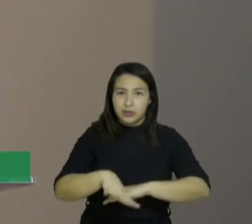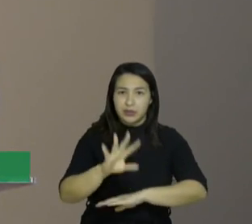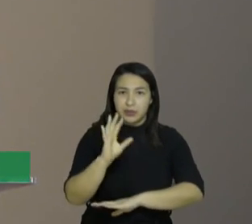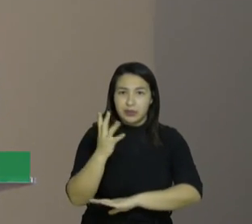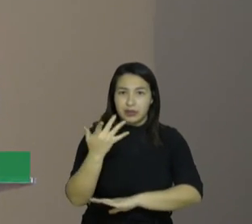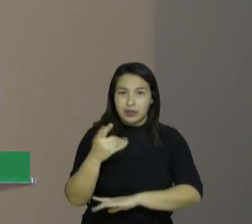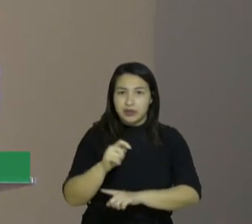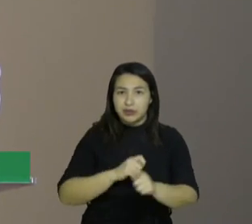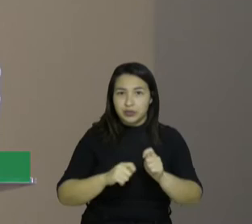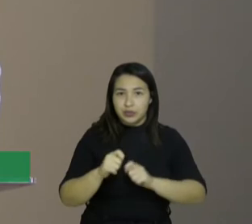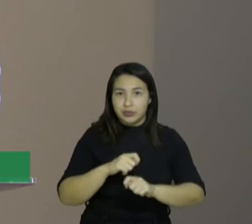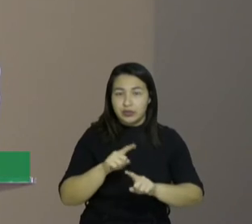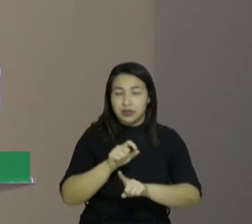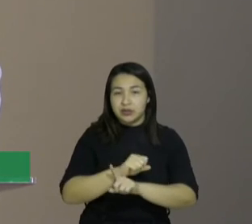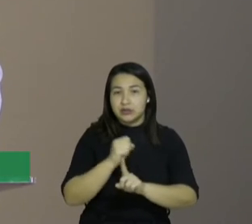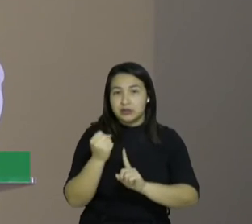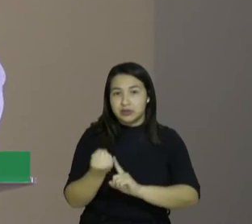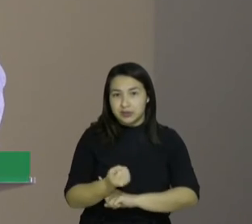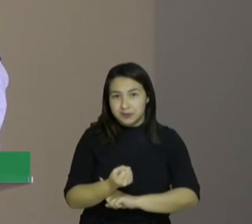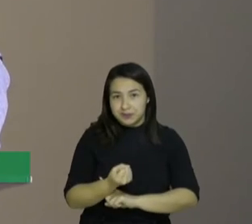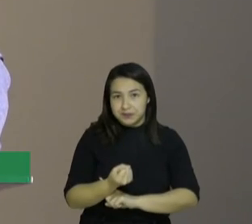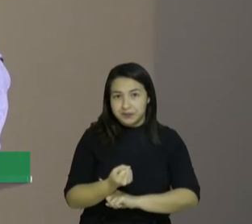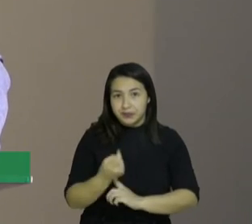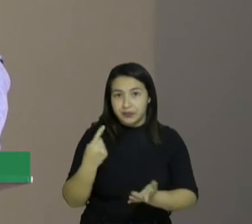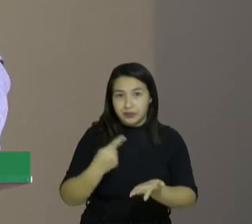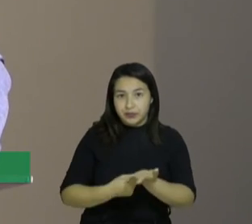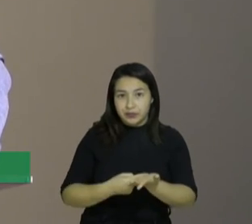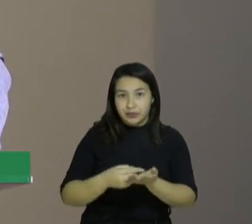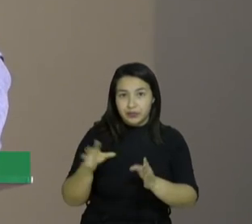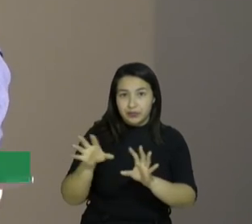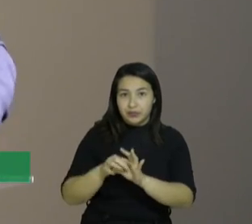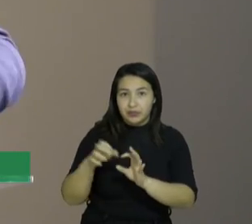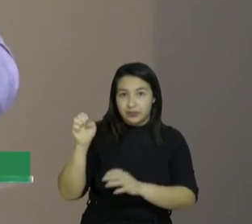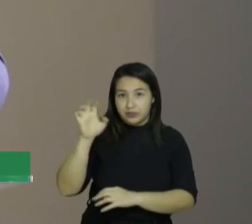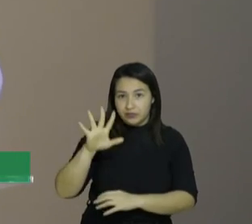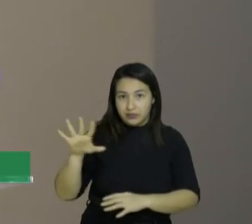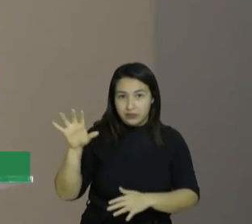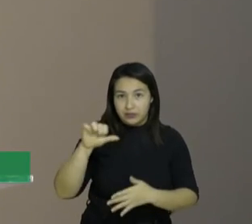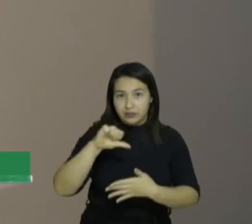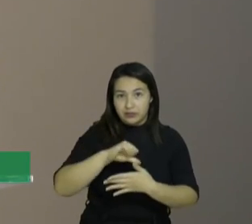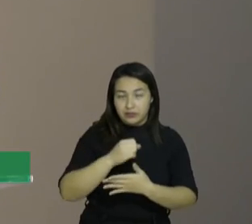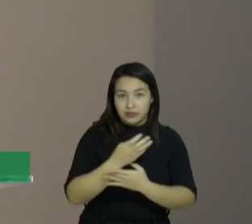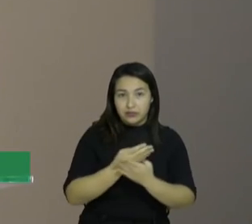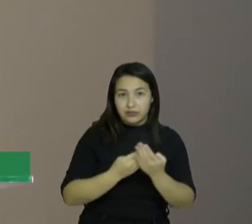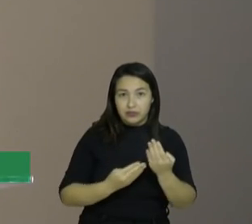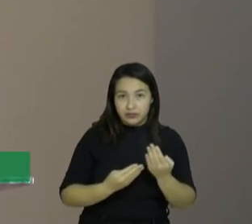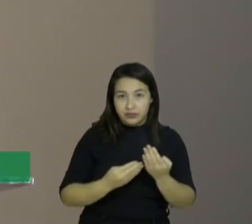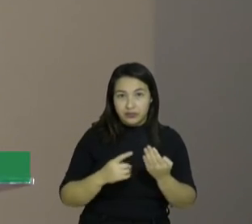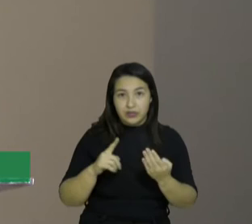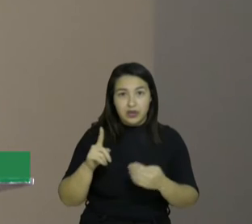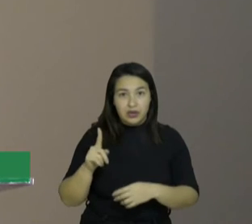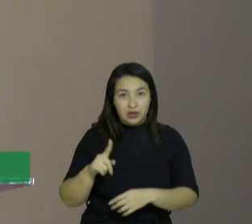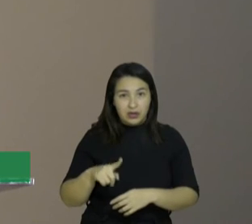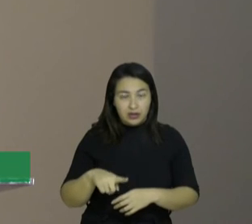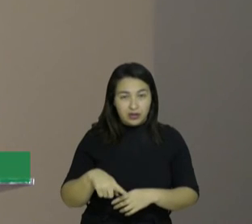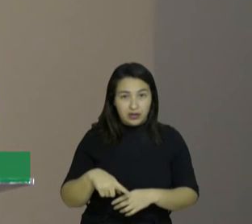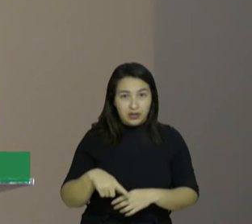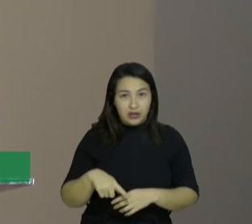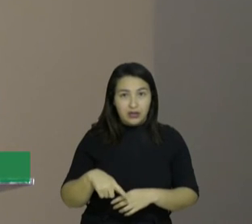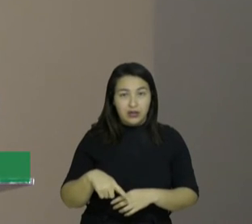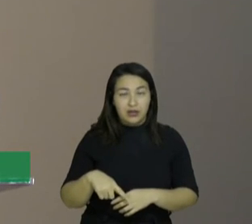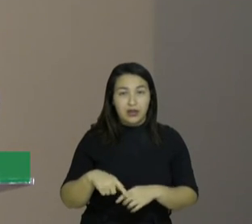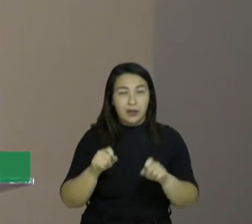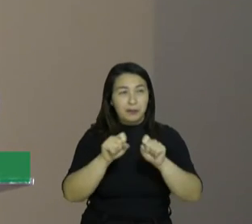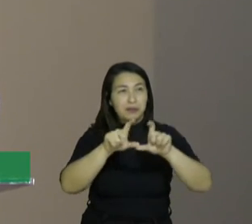e a sociedade o acordo entre a união europeia e o Mercosul é uma enorme folha de papel em branco e é